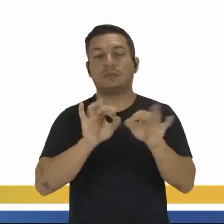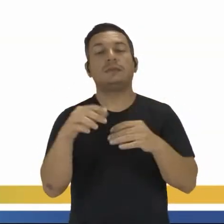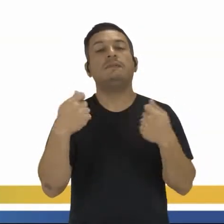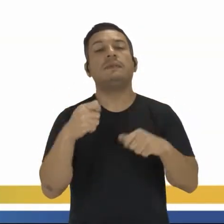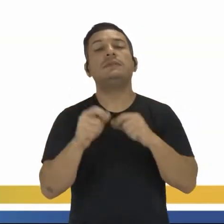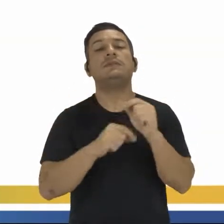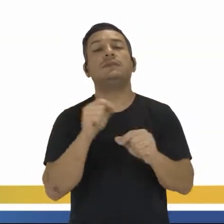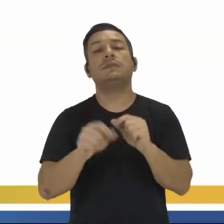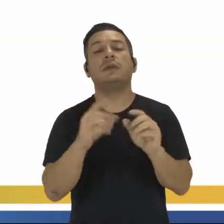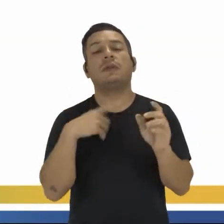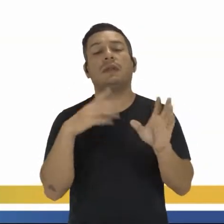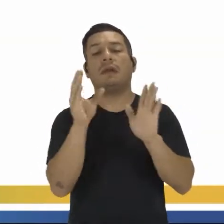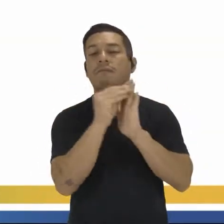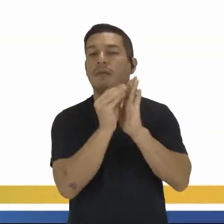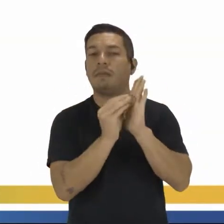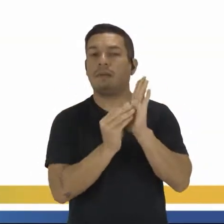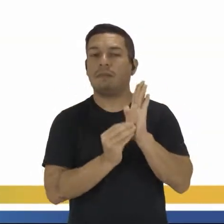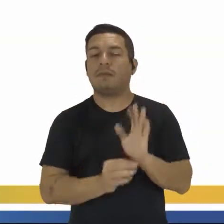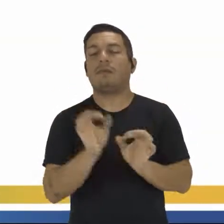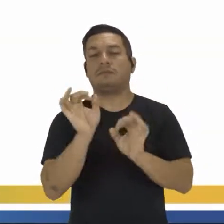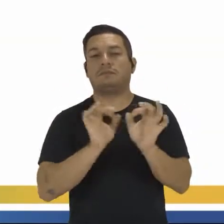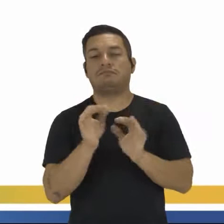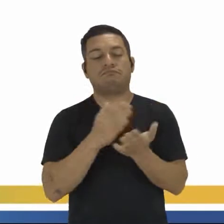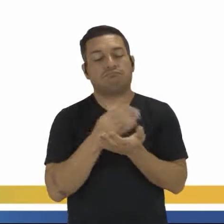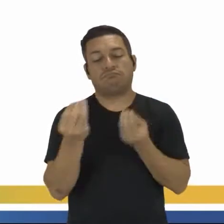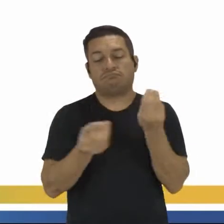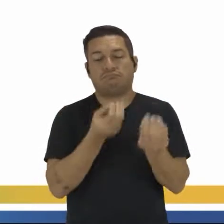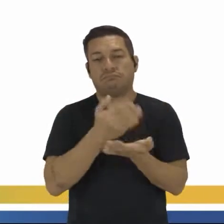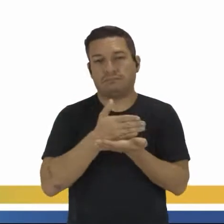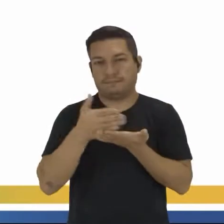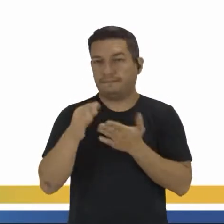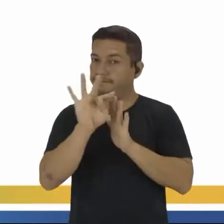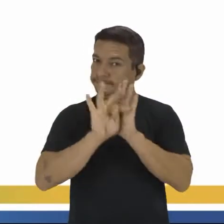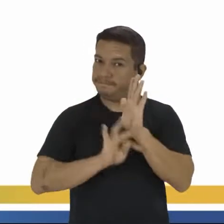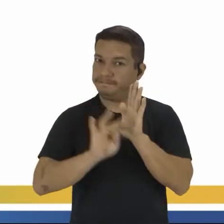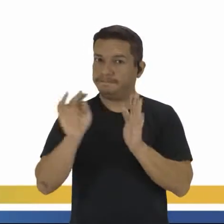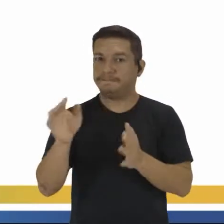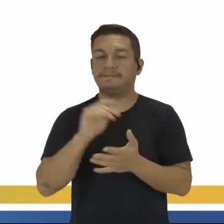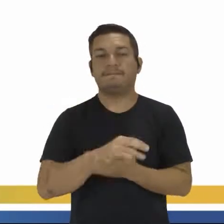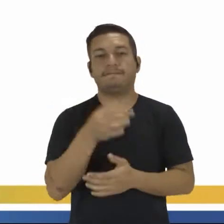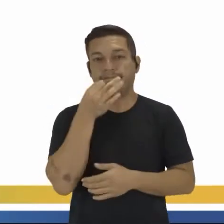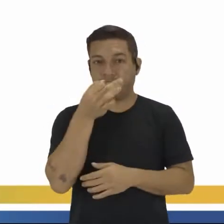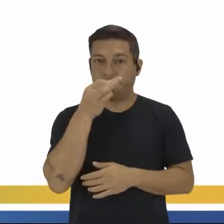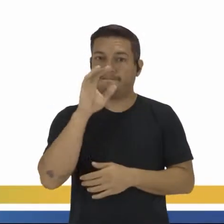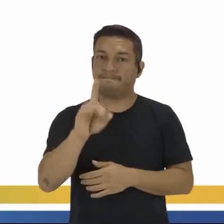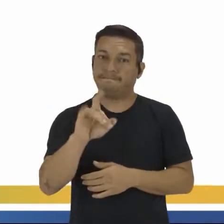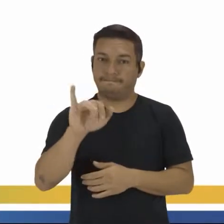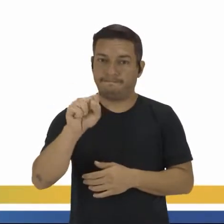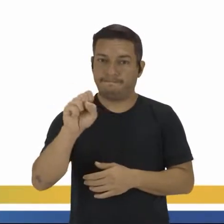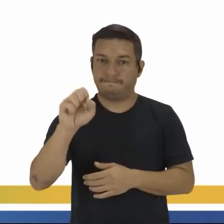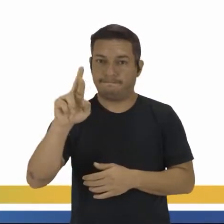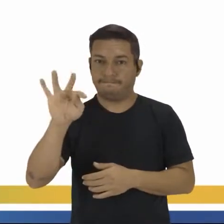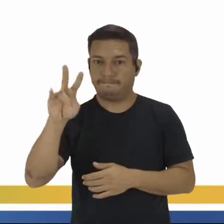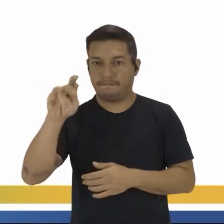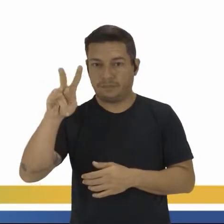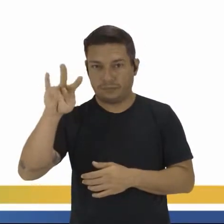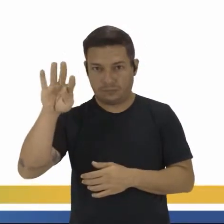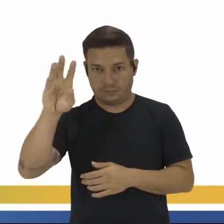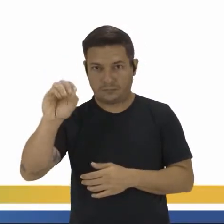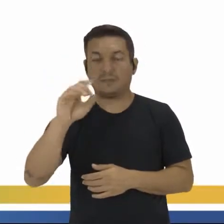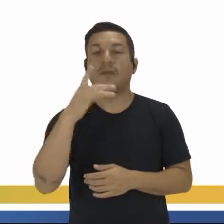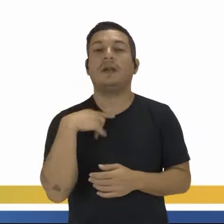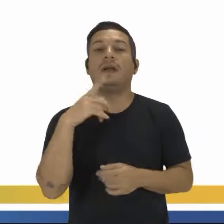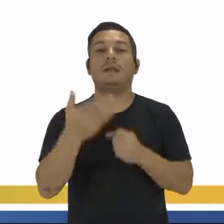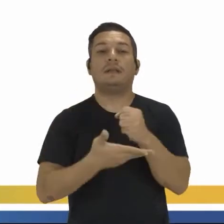ele deve apresentar, como é que você deve começar o texto dissertativo argumentativo. Então é um texto opinativo que